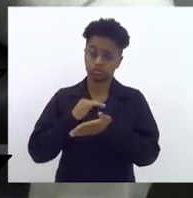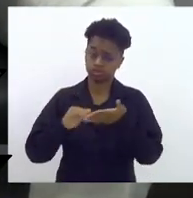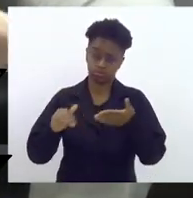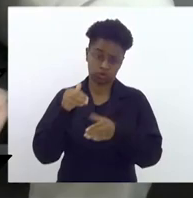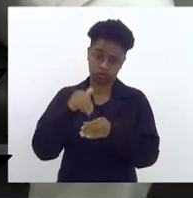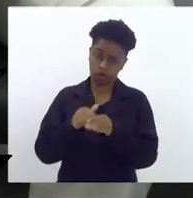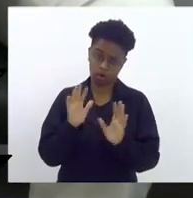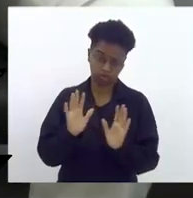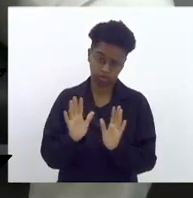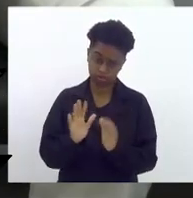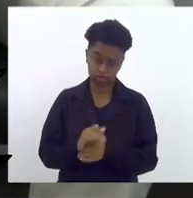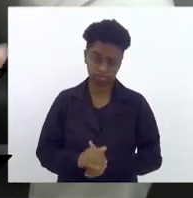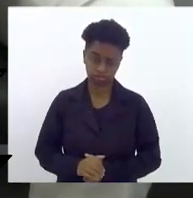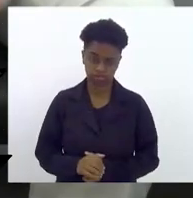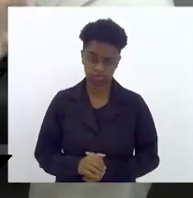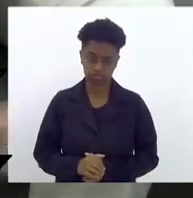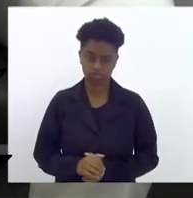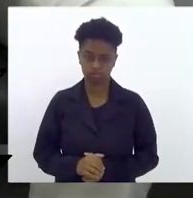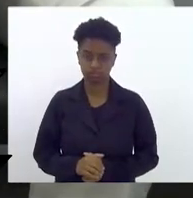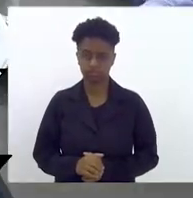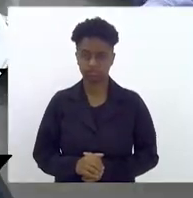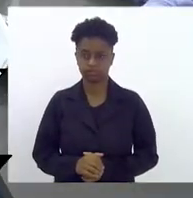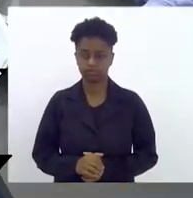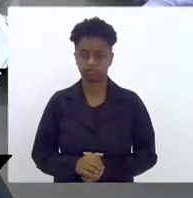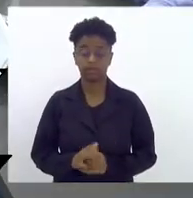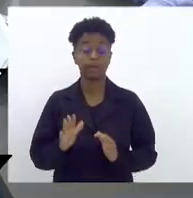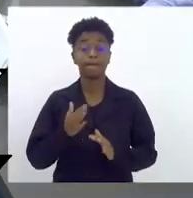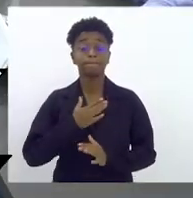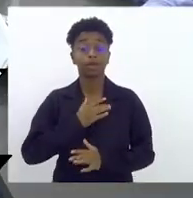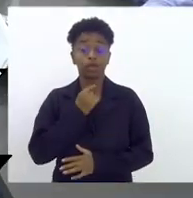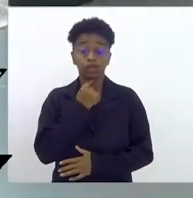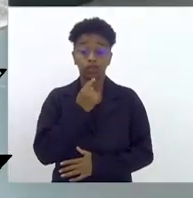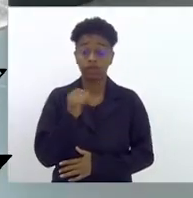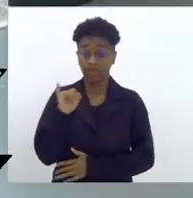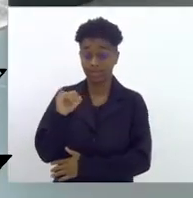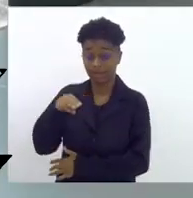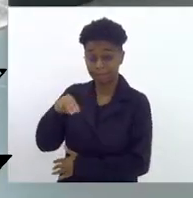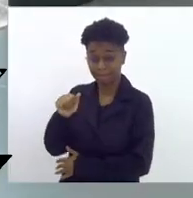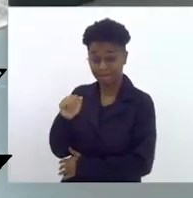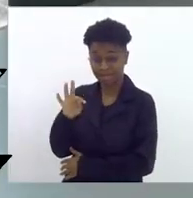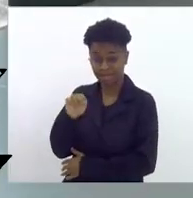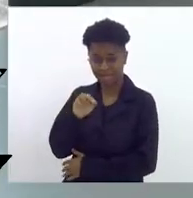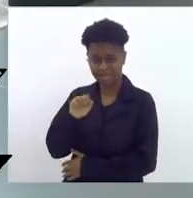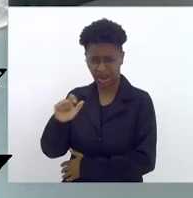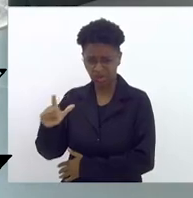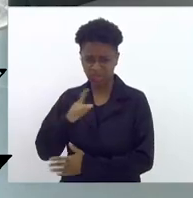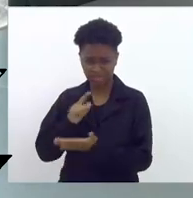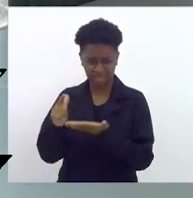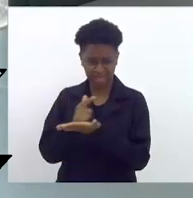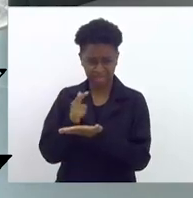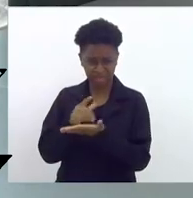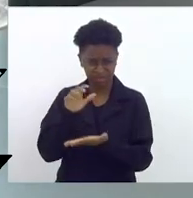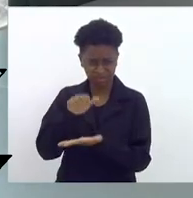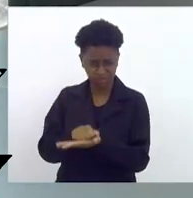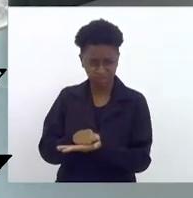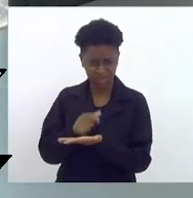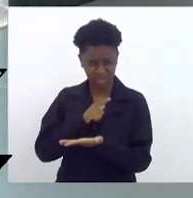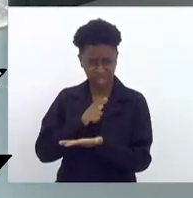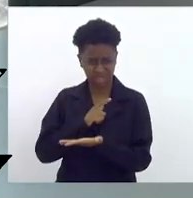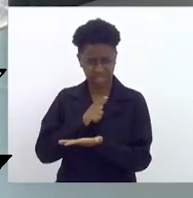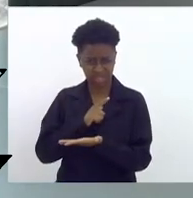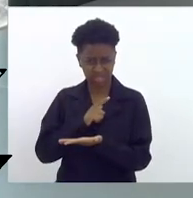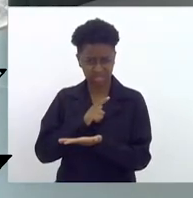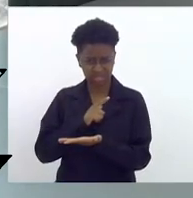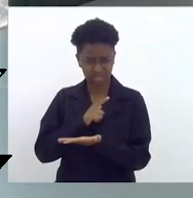voto mas gente é uma dúvida minha o imaterial vai para o Vai para os livros não me parece material